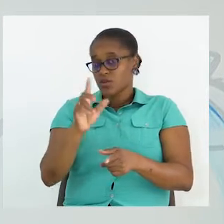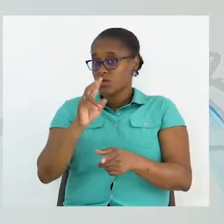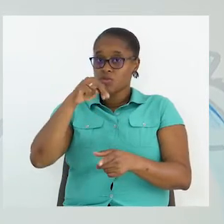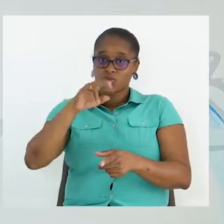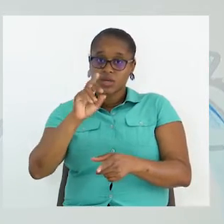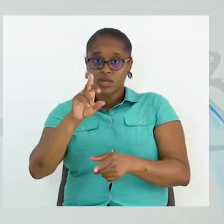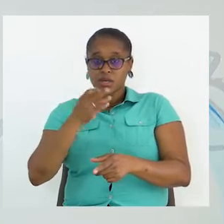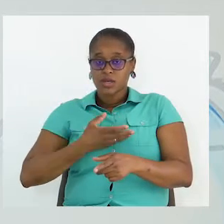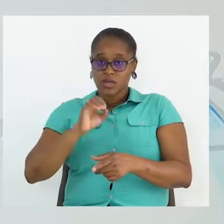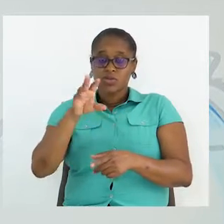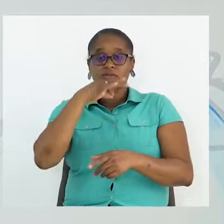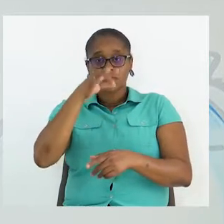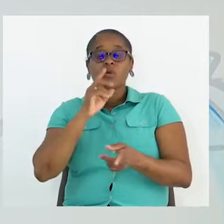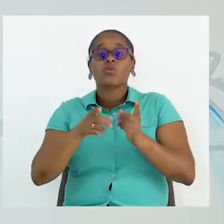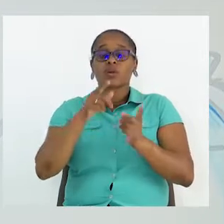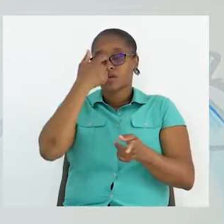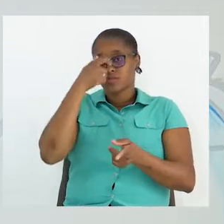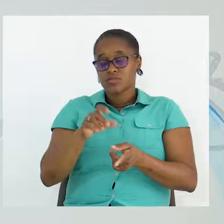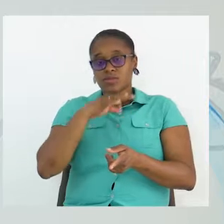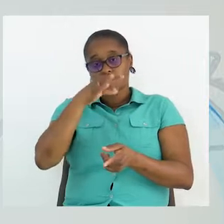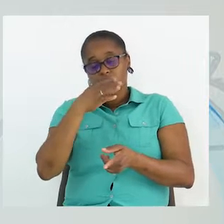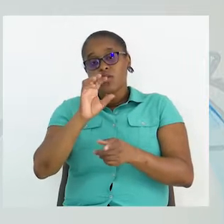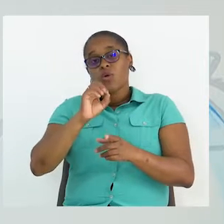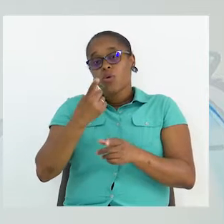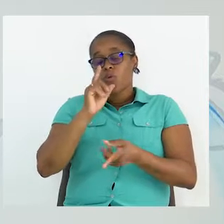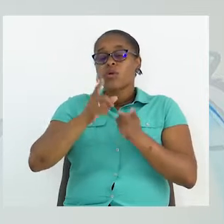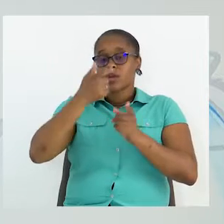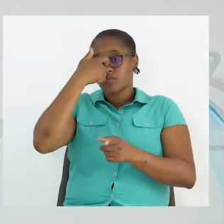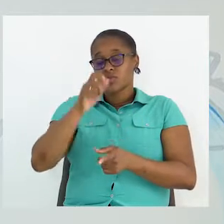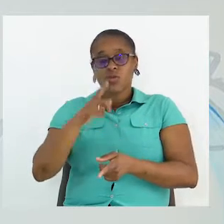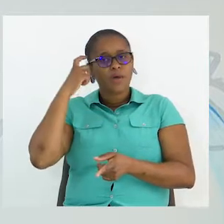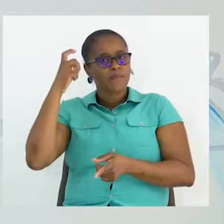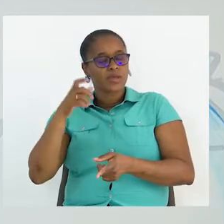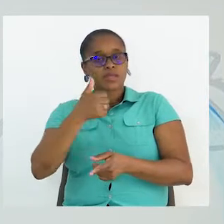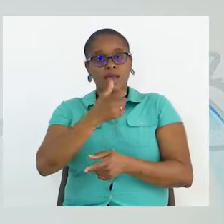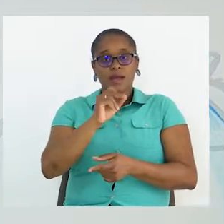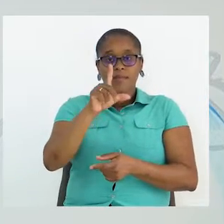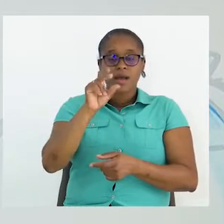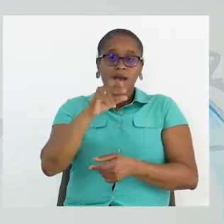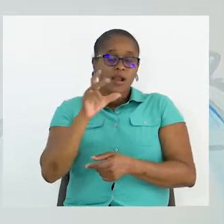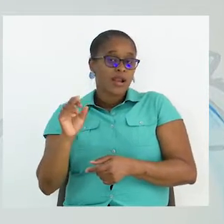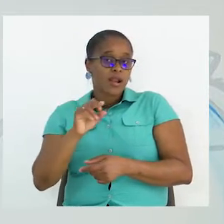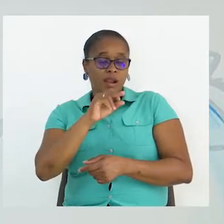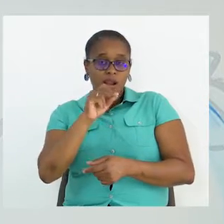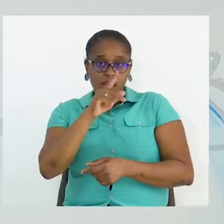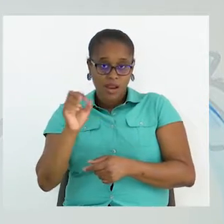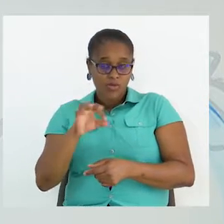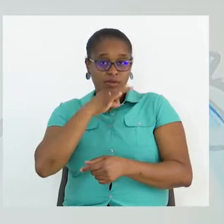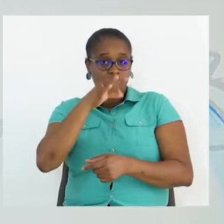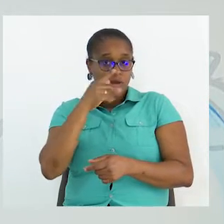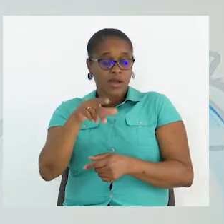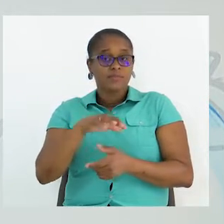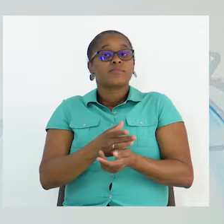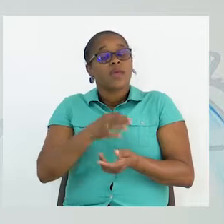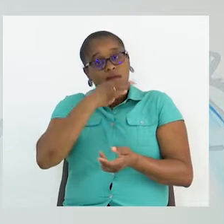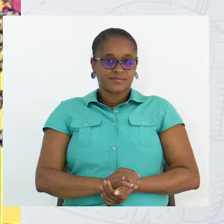o que é que a personagem disse ou o que é que a personagem pensa. Então, balão de fala é a fala da personagem, então está em